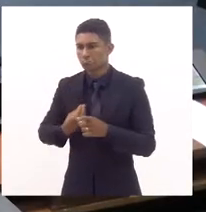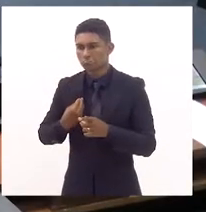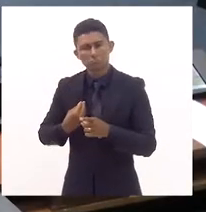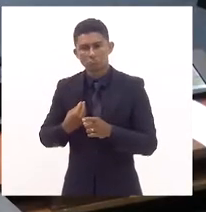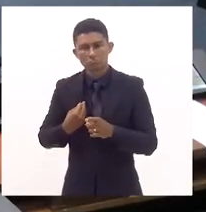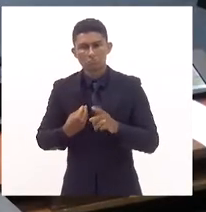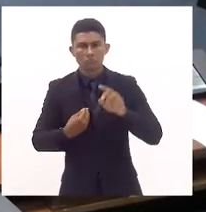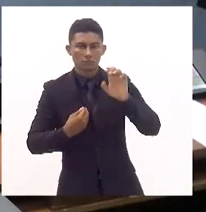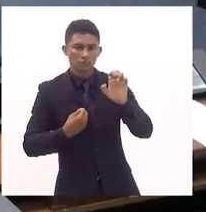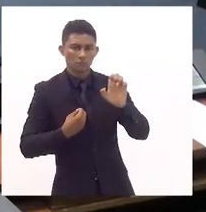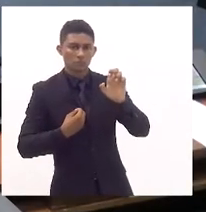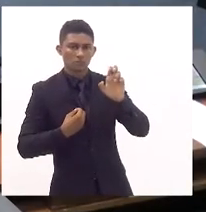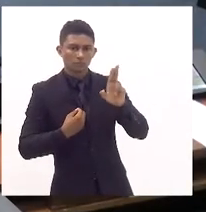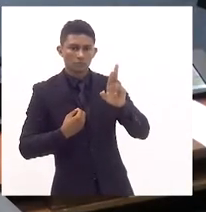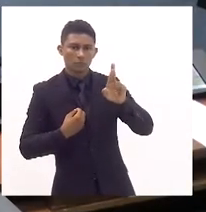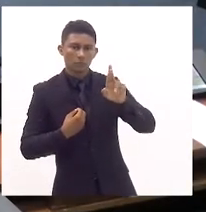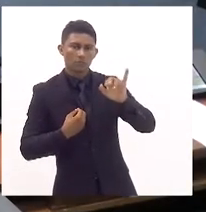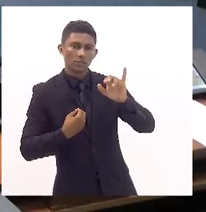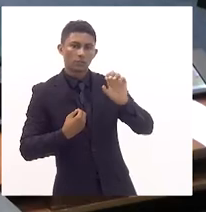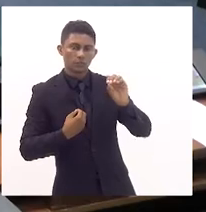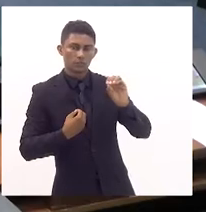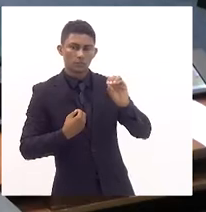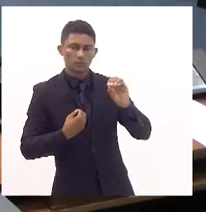Deputado Eurico Júnior.